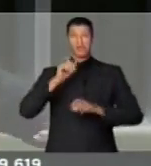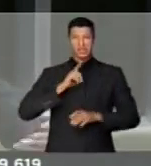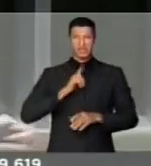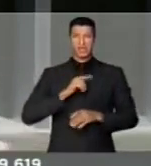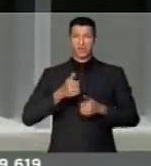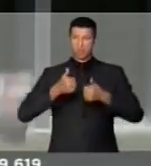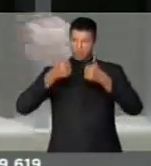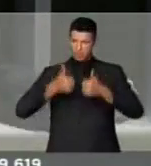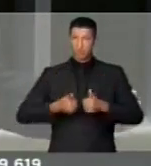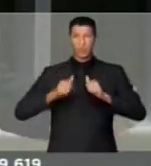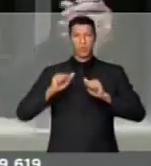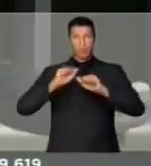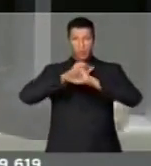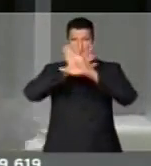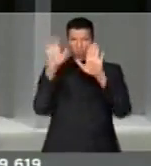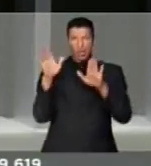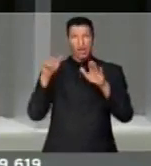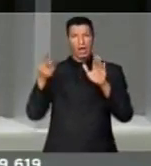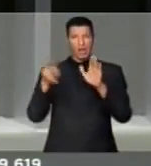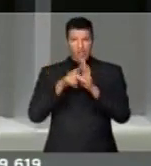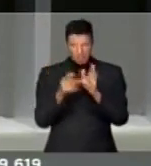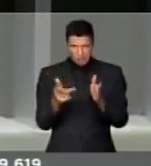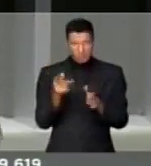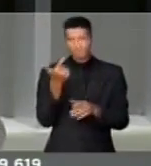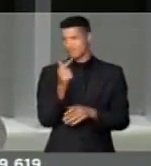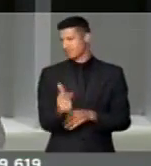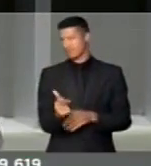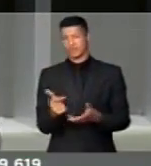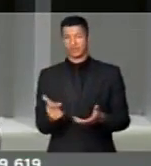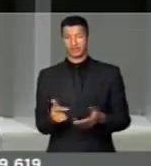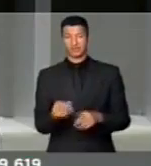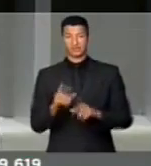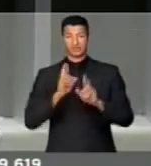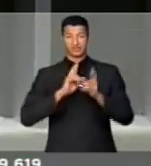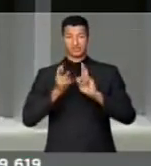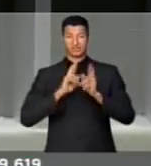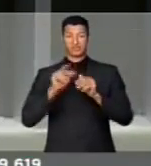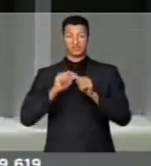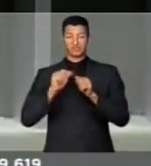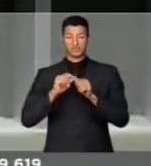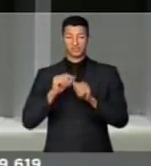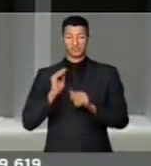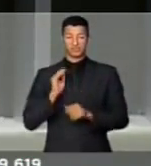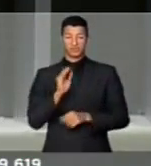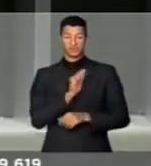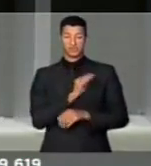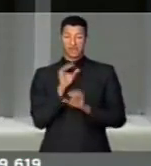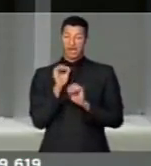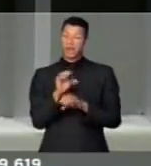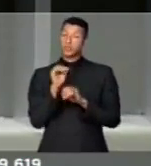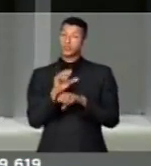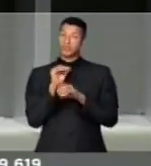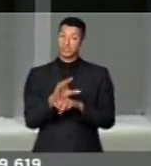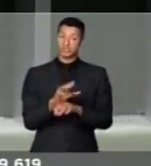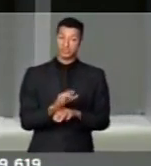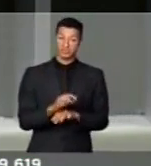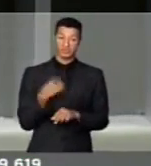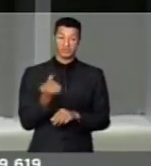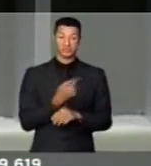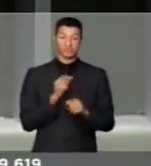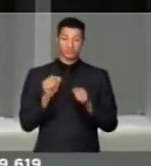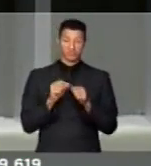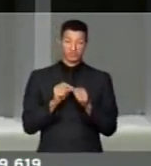uma posição claramente favorável? Não. Na reunião que foi feita na Comissão de Educação,